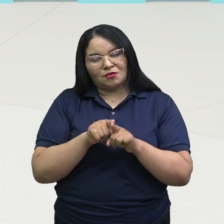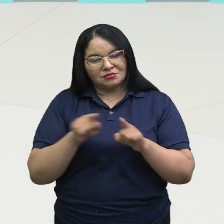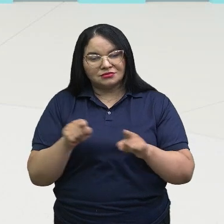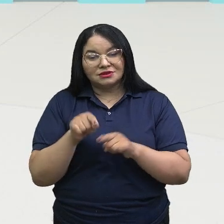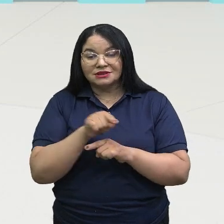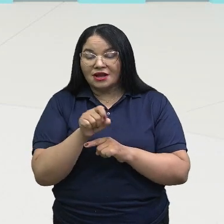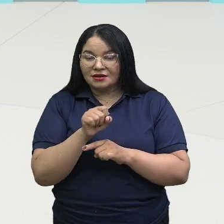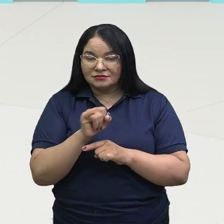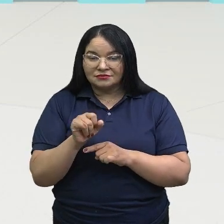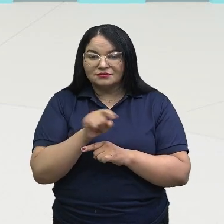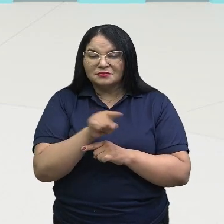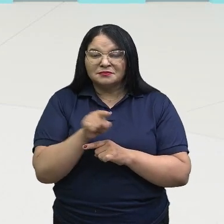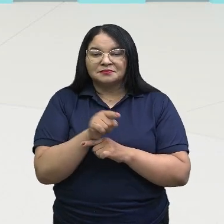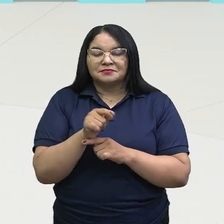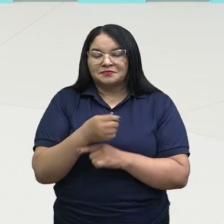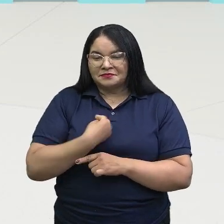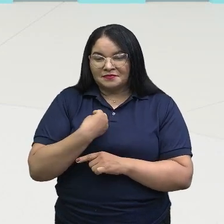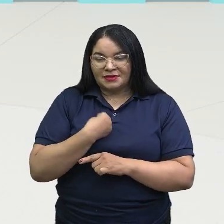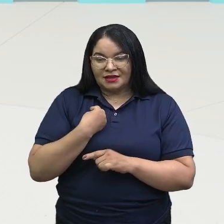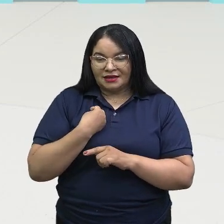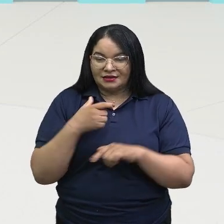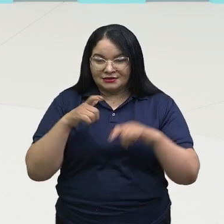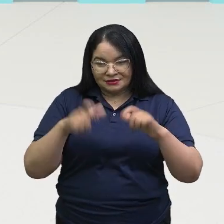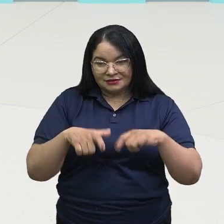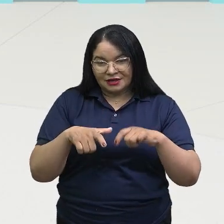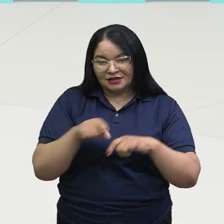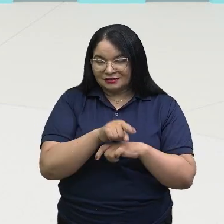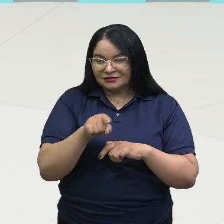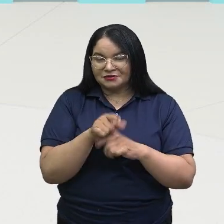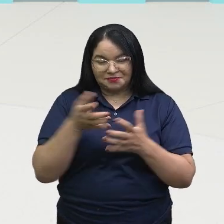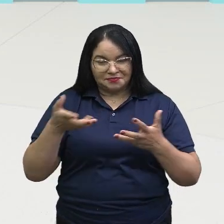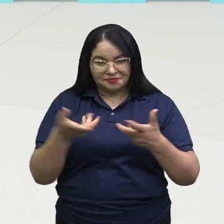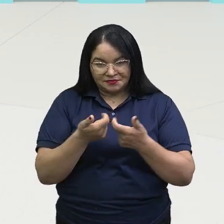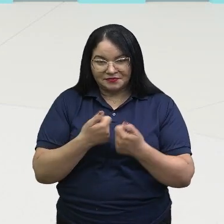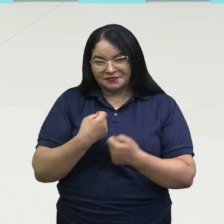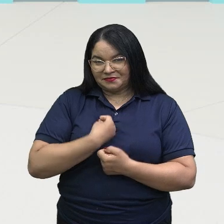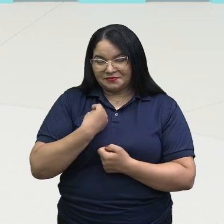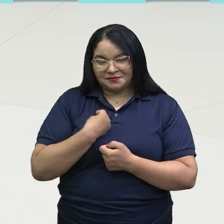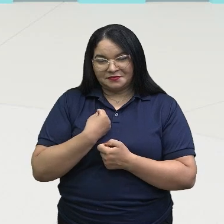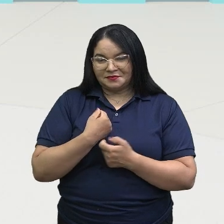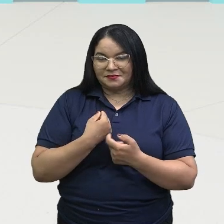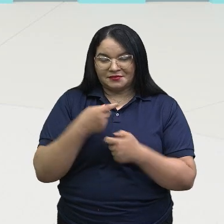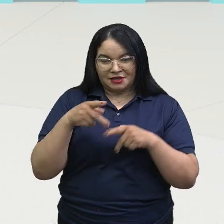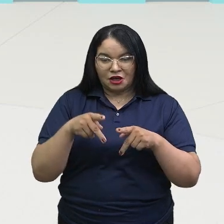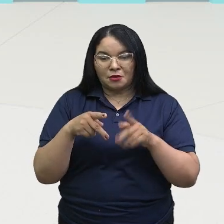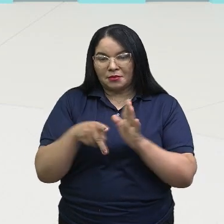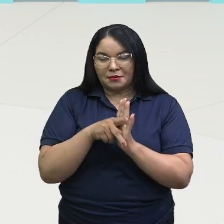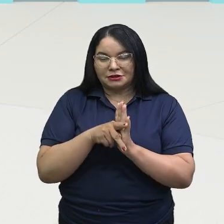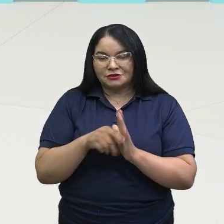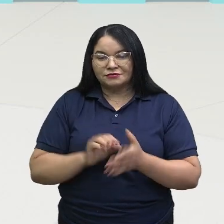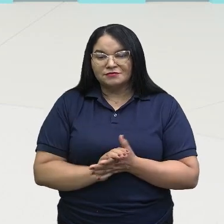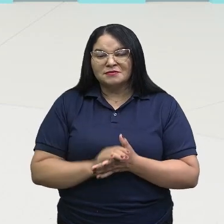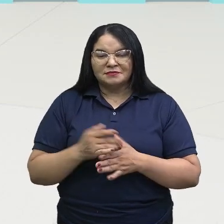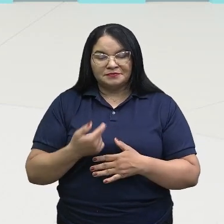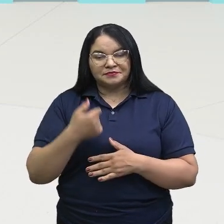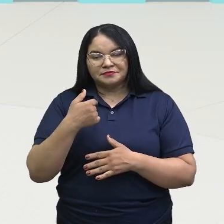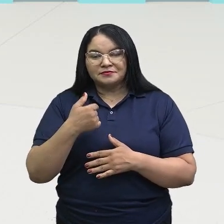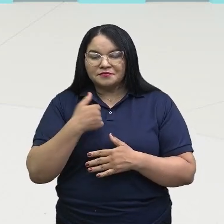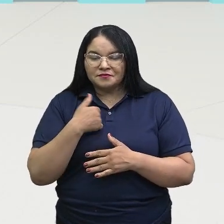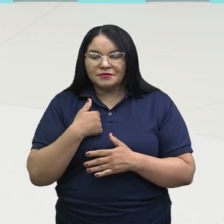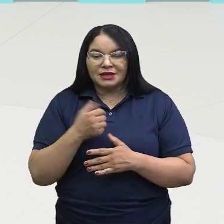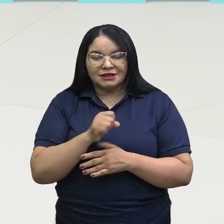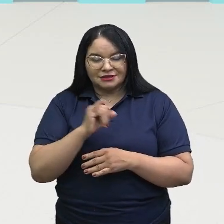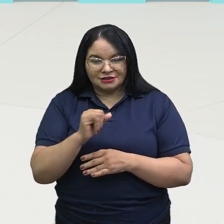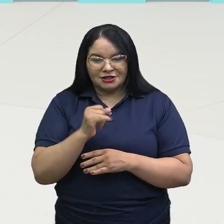consegue sobreviver a esse ambiente, então você está apto a viver nele. Se a gente pensar, por exemplo, possivelmente,